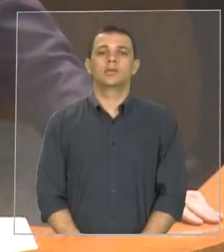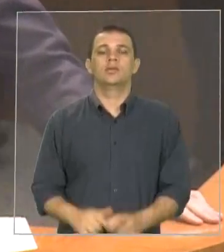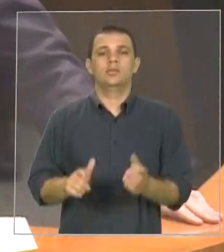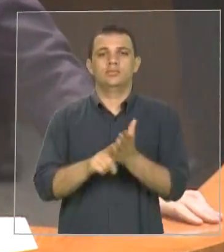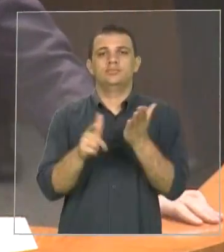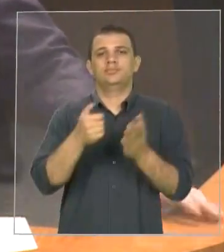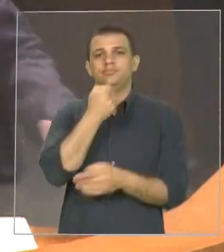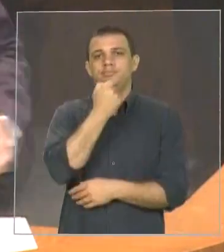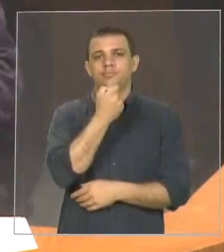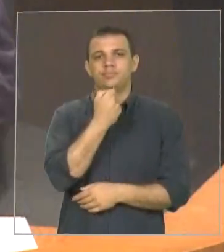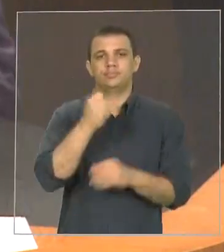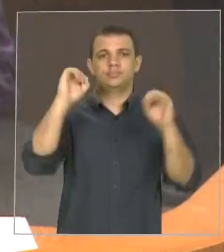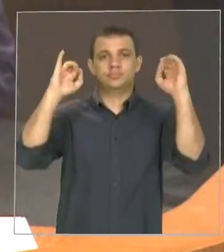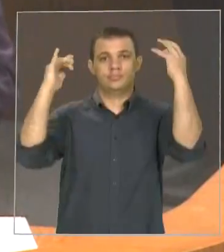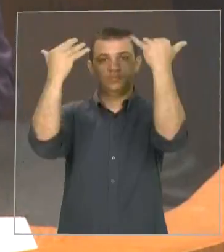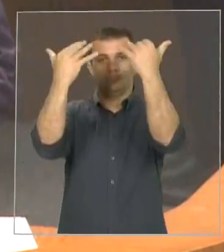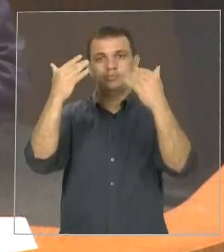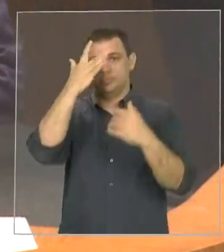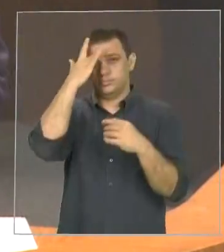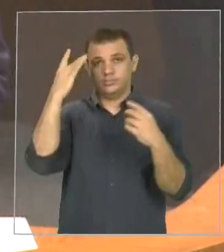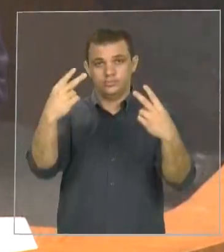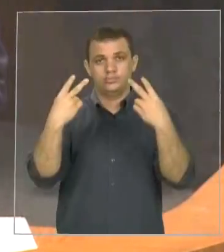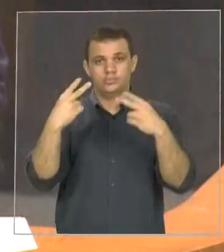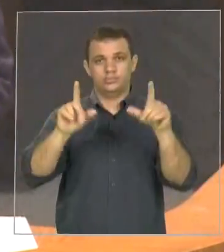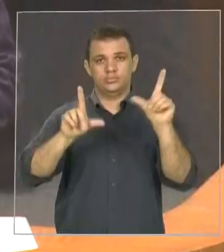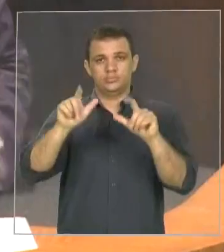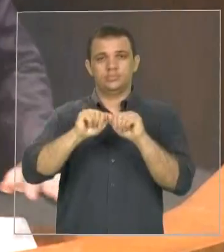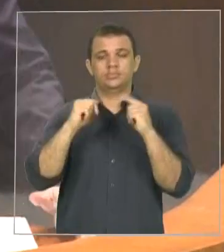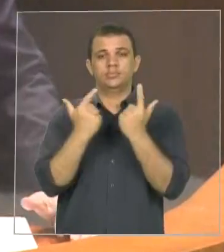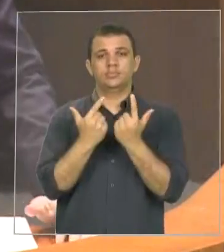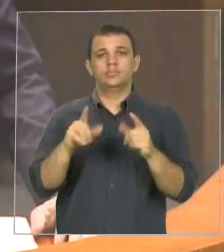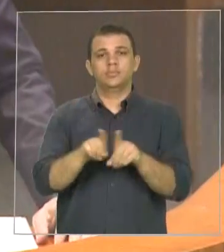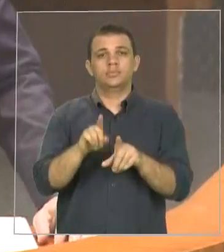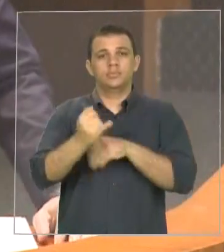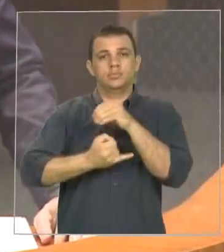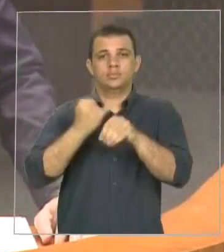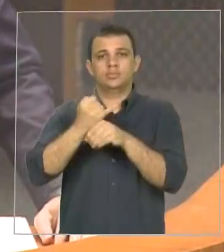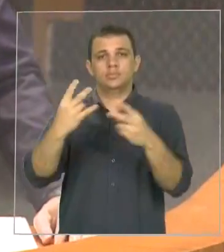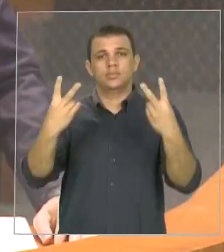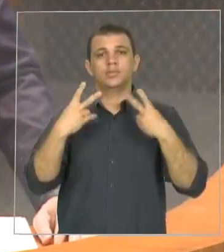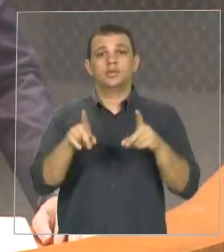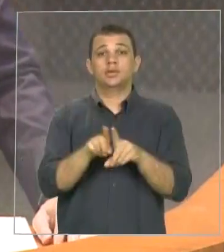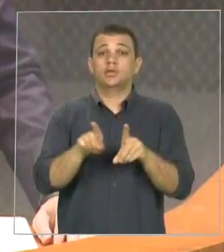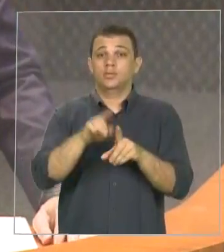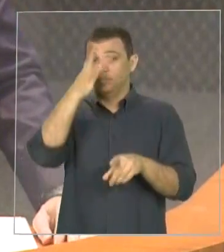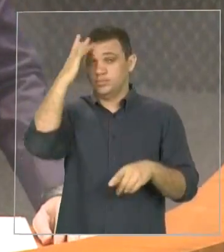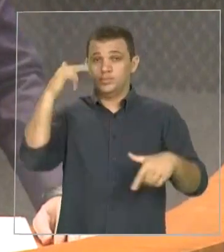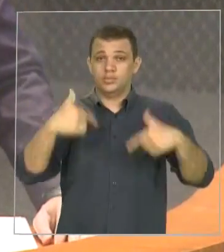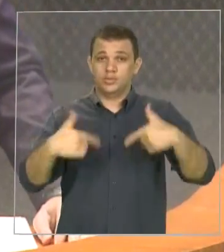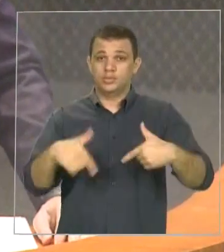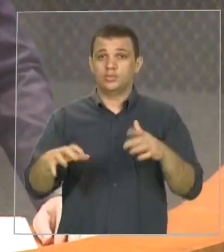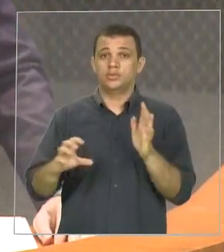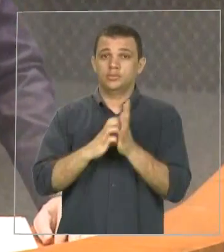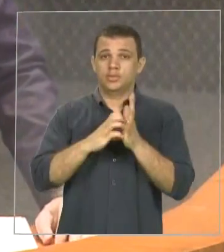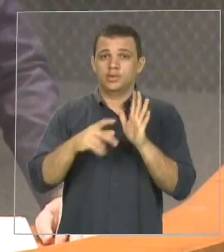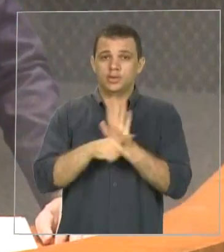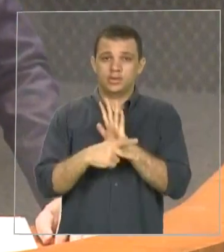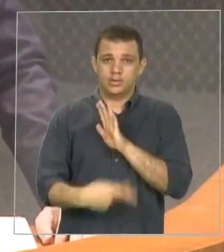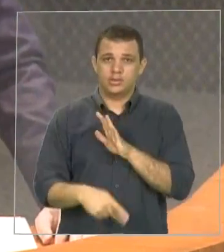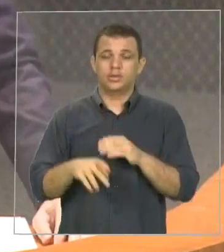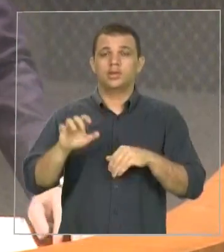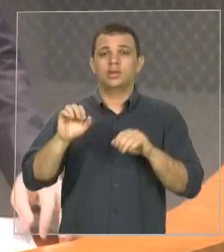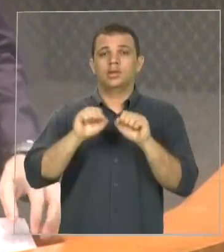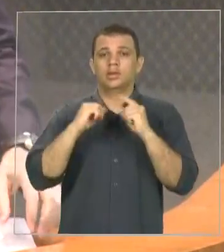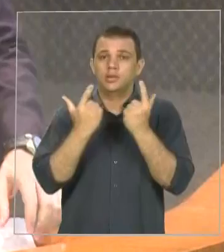imprensa, galeria, telespectadores da TV Assembleia, internautas, servidores desta casa,